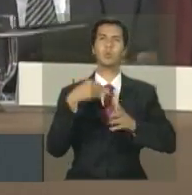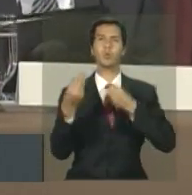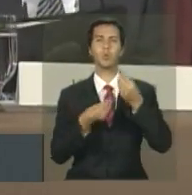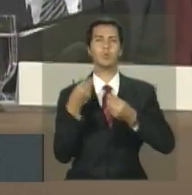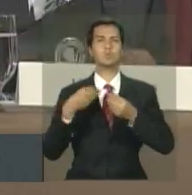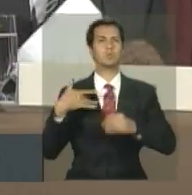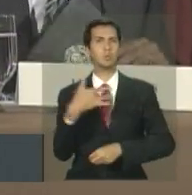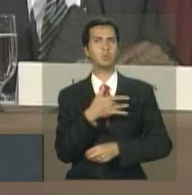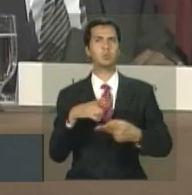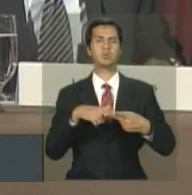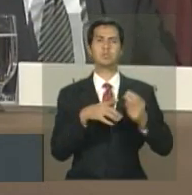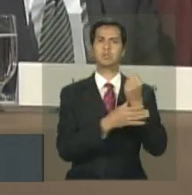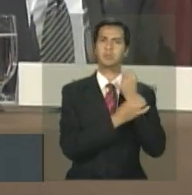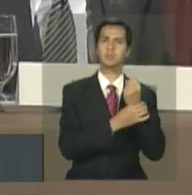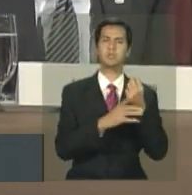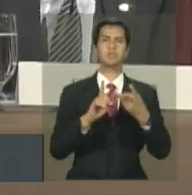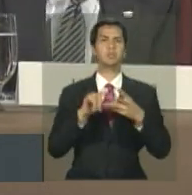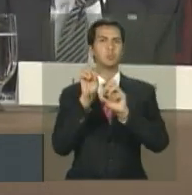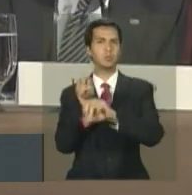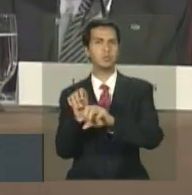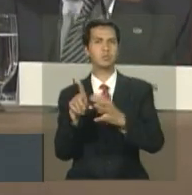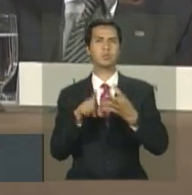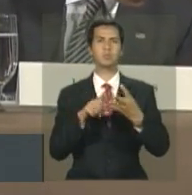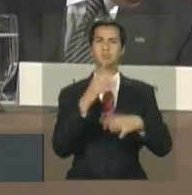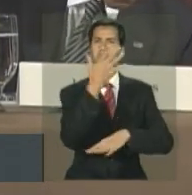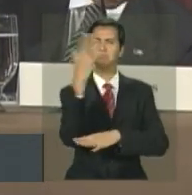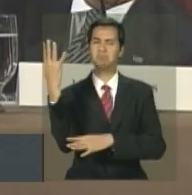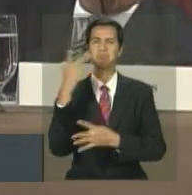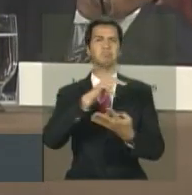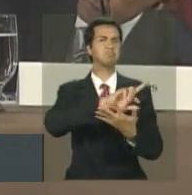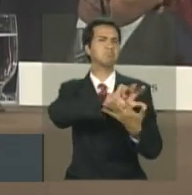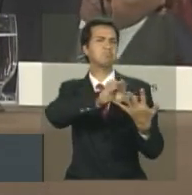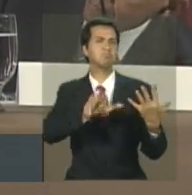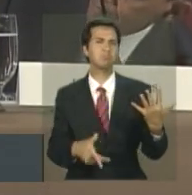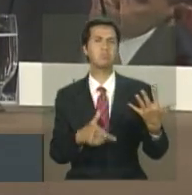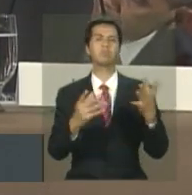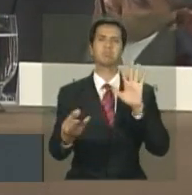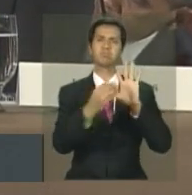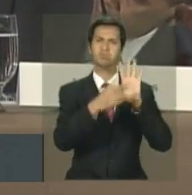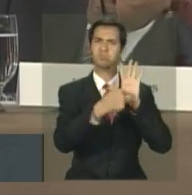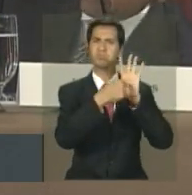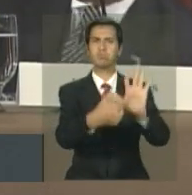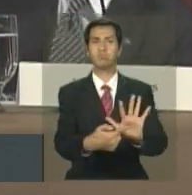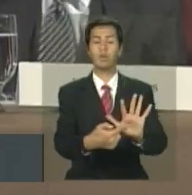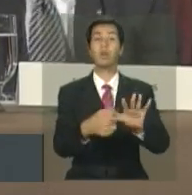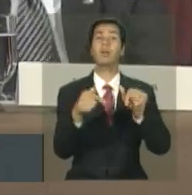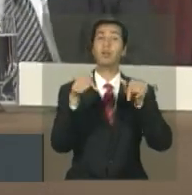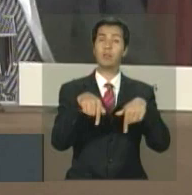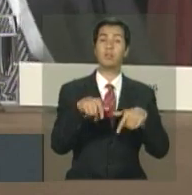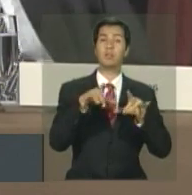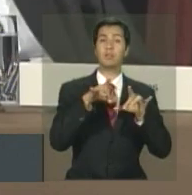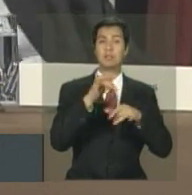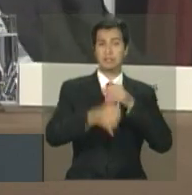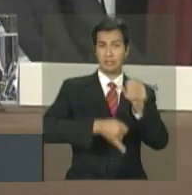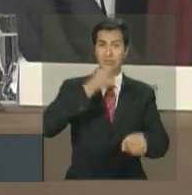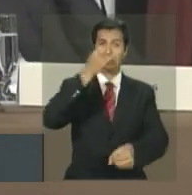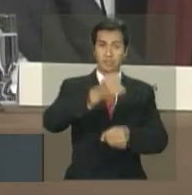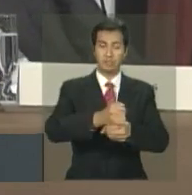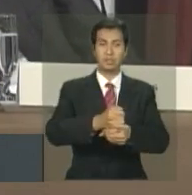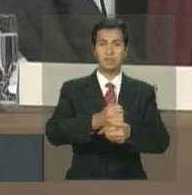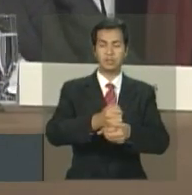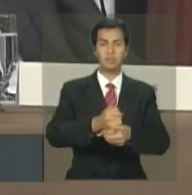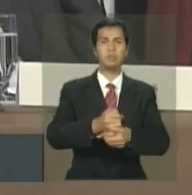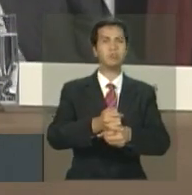ambiente. Essas redes são um importante instrumento para nosso objetivo de fortalecimento